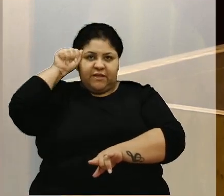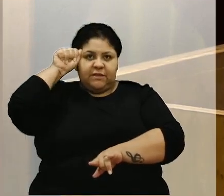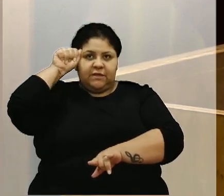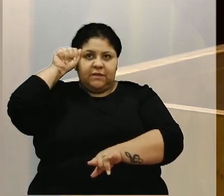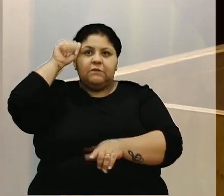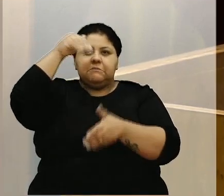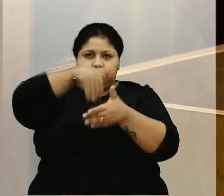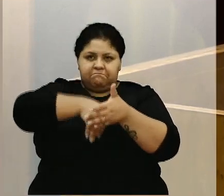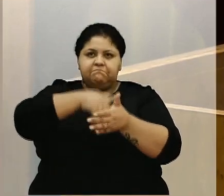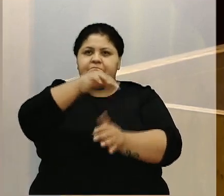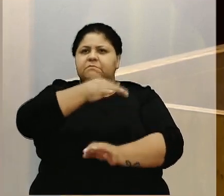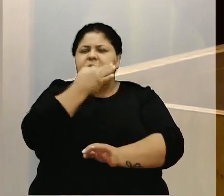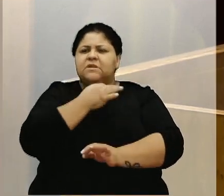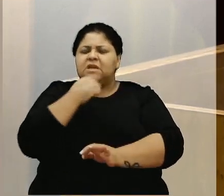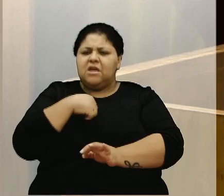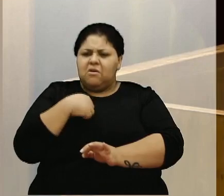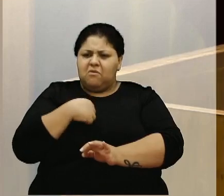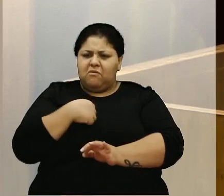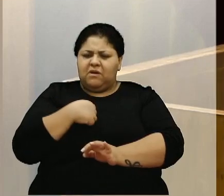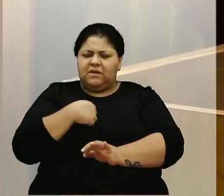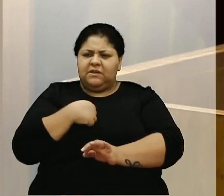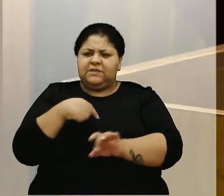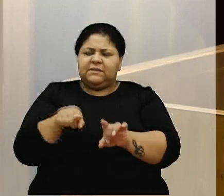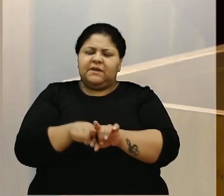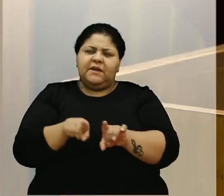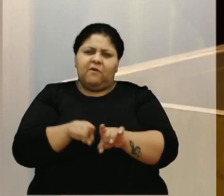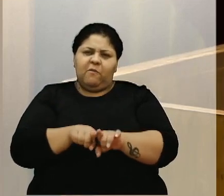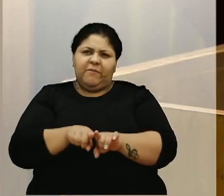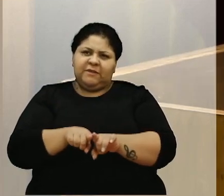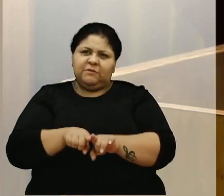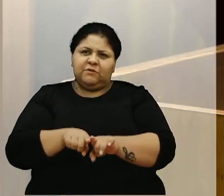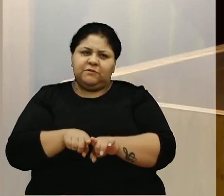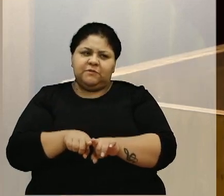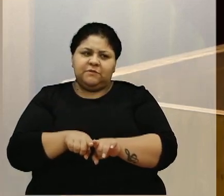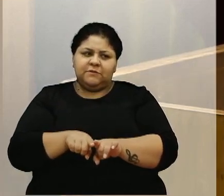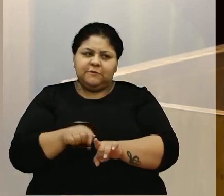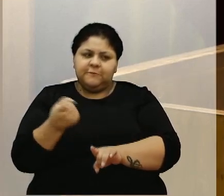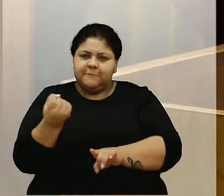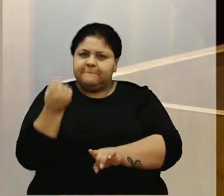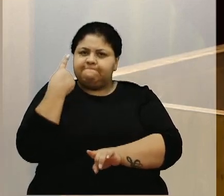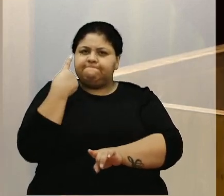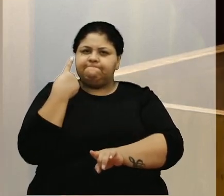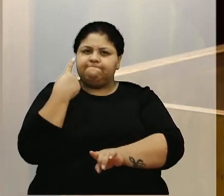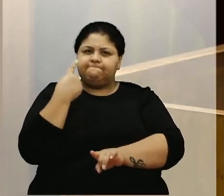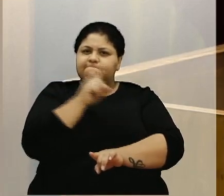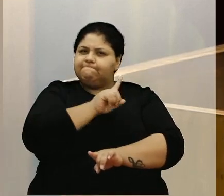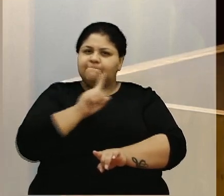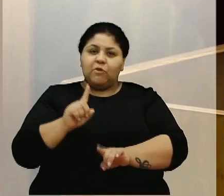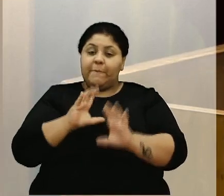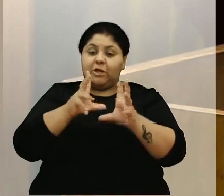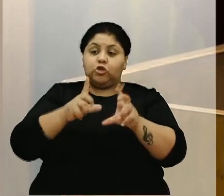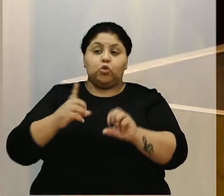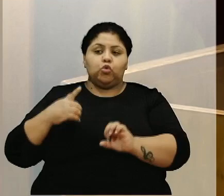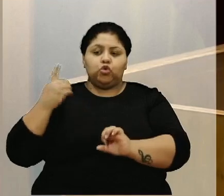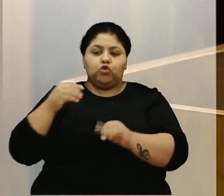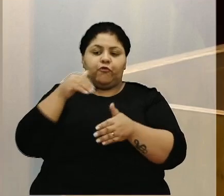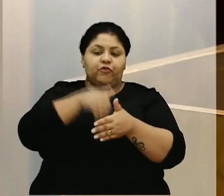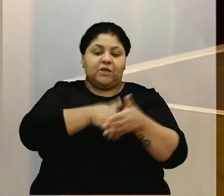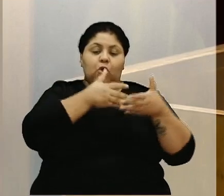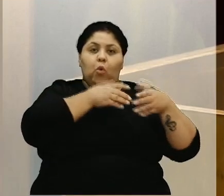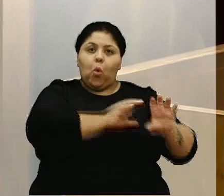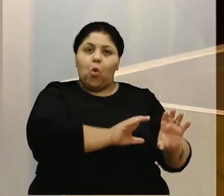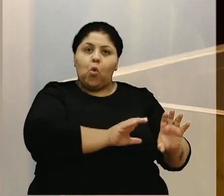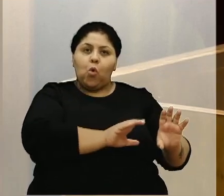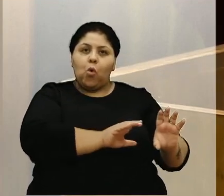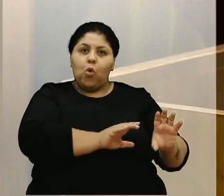causa muita estranheza, porque isso aqui leva para o lado pessoal. Não é contra todos os deputados que votaram contra. Isso aqui é